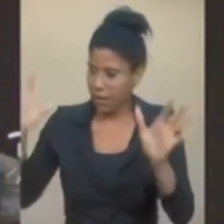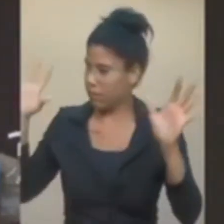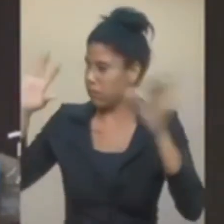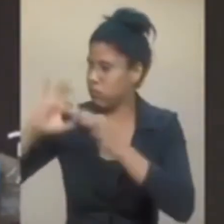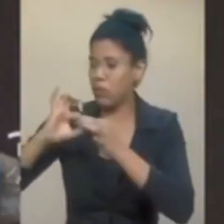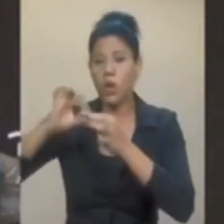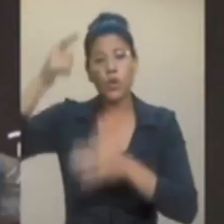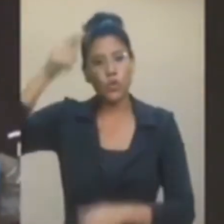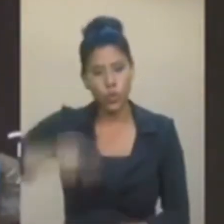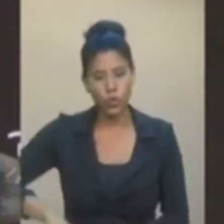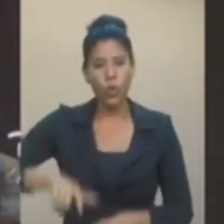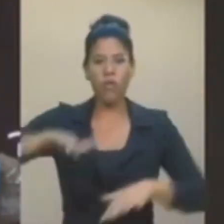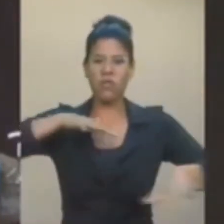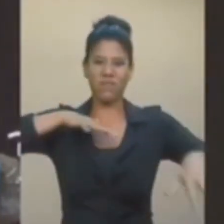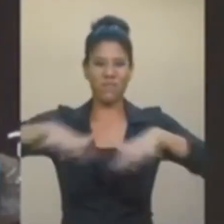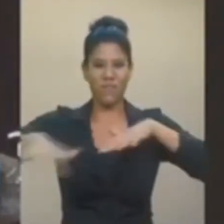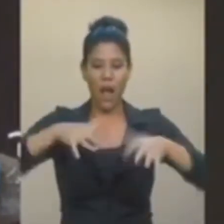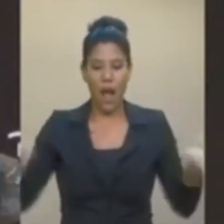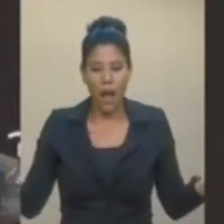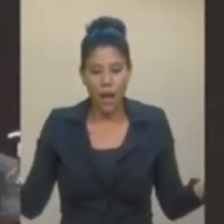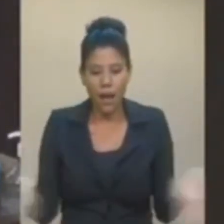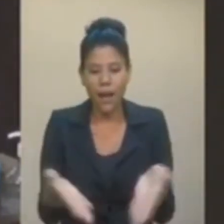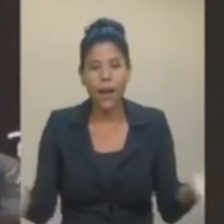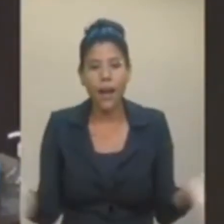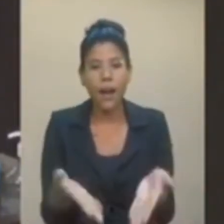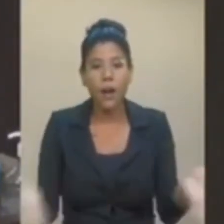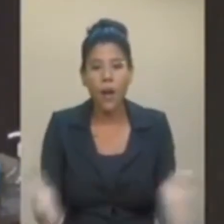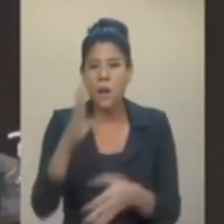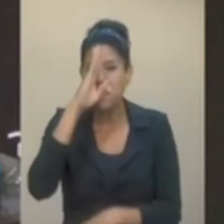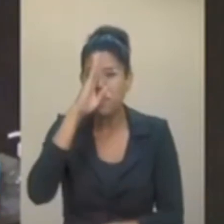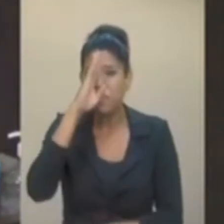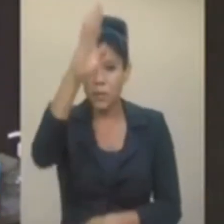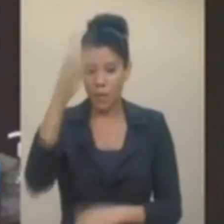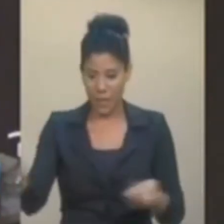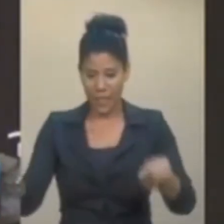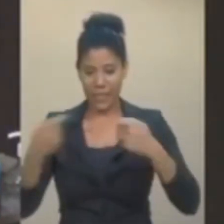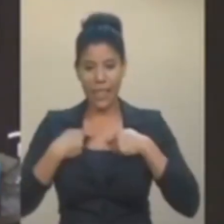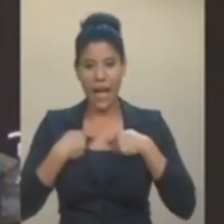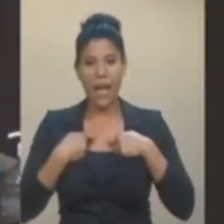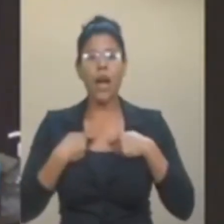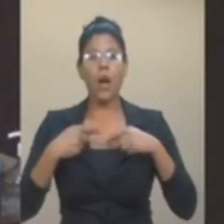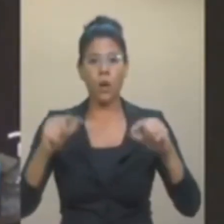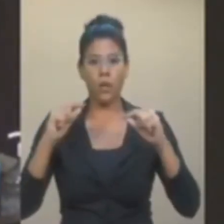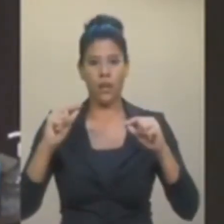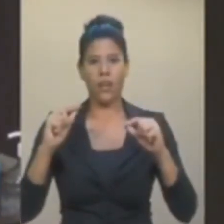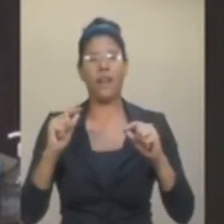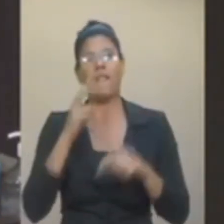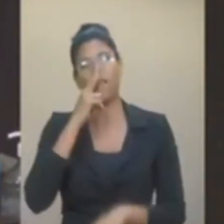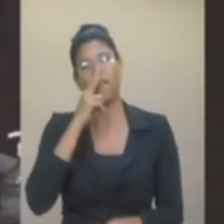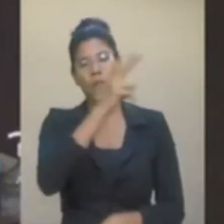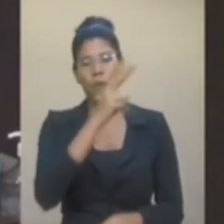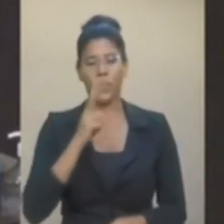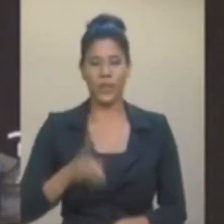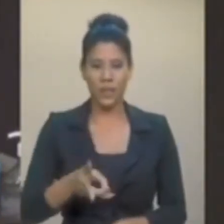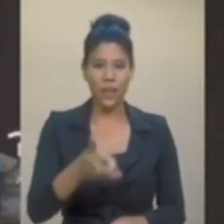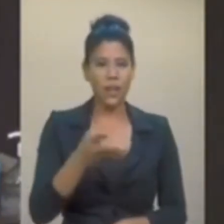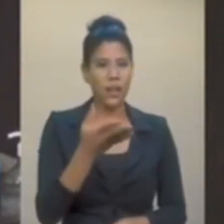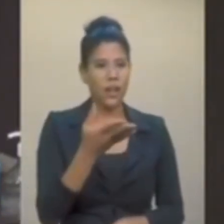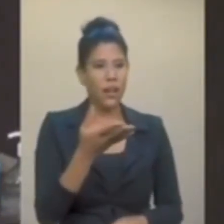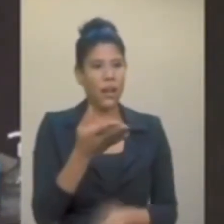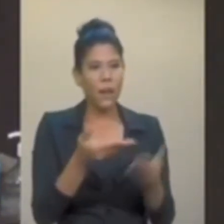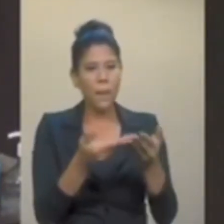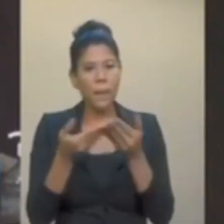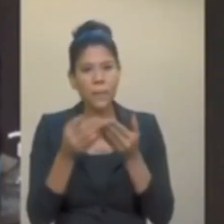e se movimentam juntos. E, sobretudo, nos inspiram a continuar. Deputado, eu peço